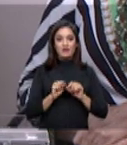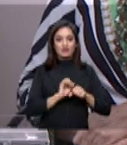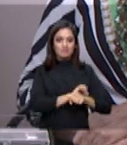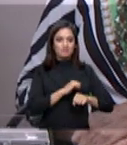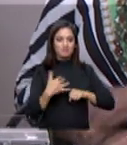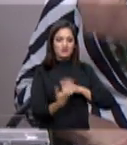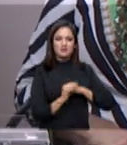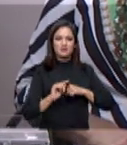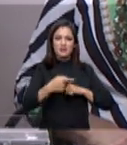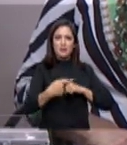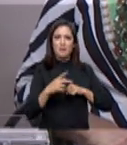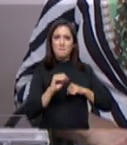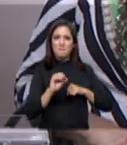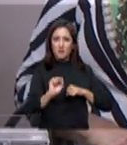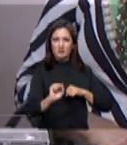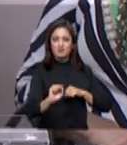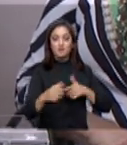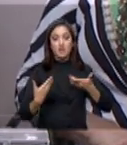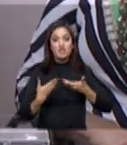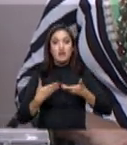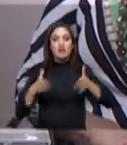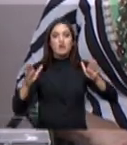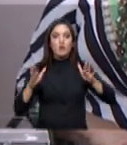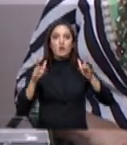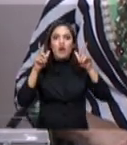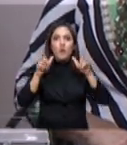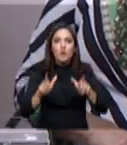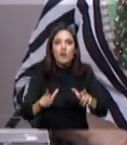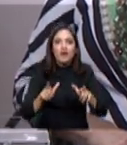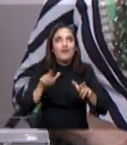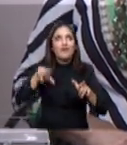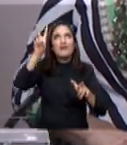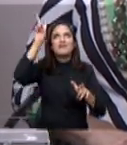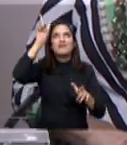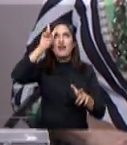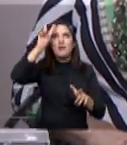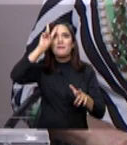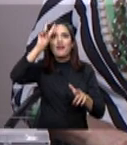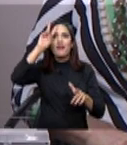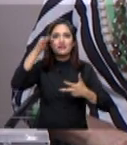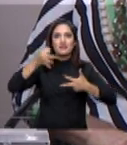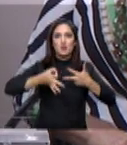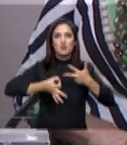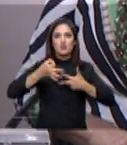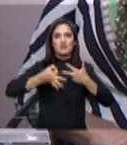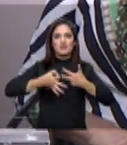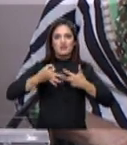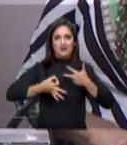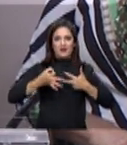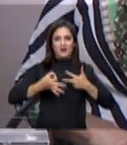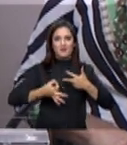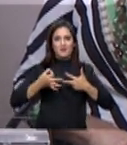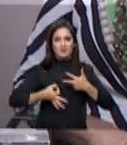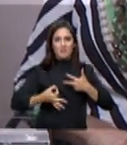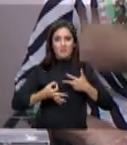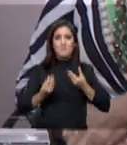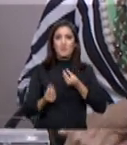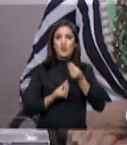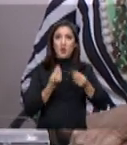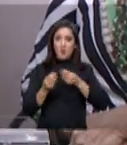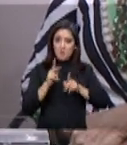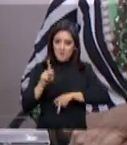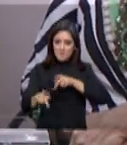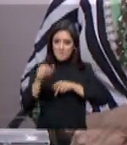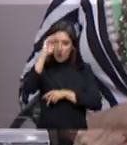pós-pandemia, inaugurar um espaço de memória do judiciário, da luta do